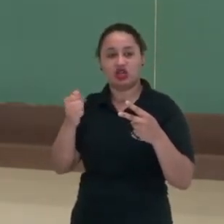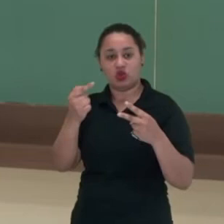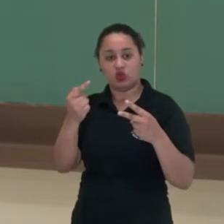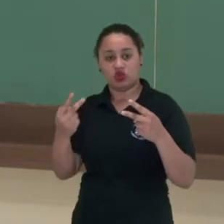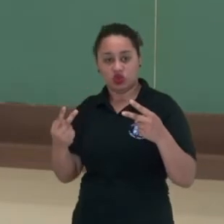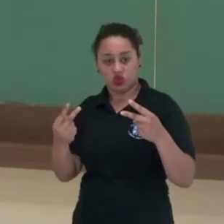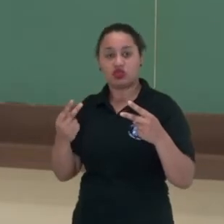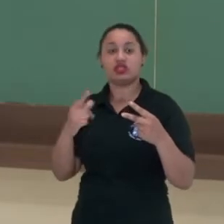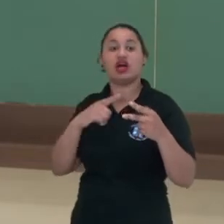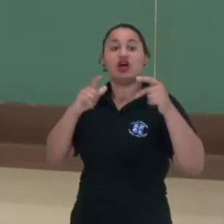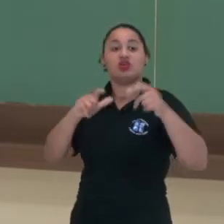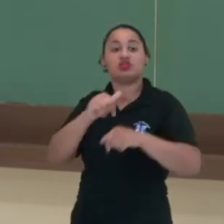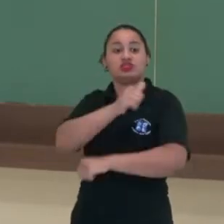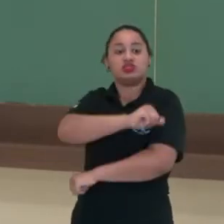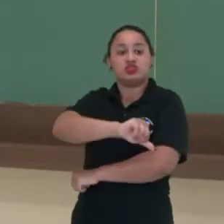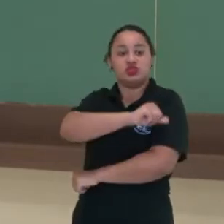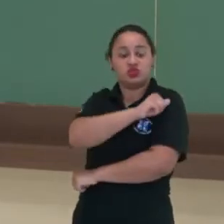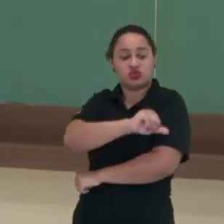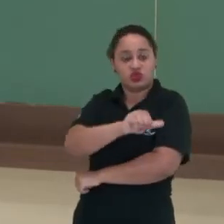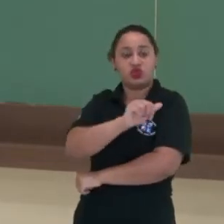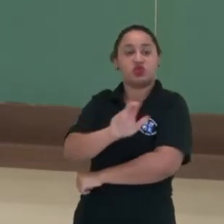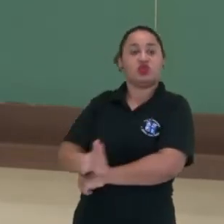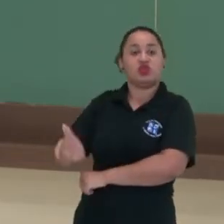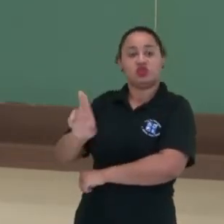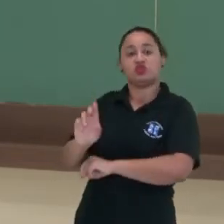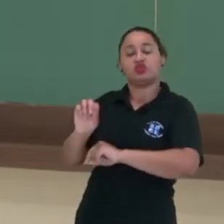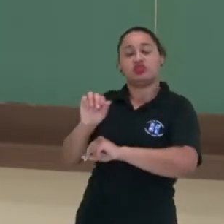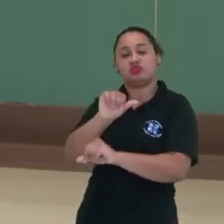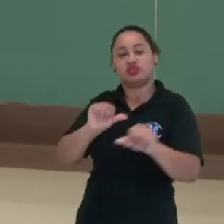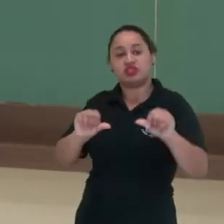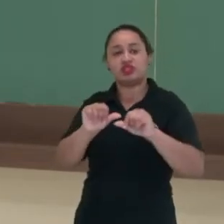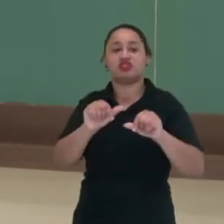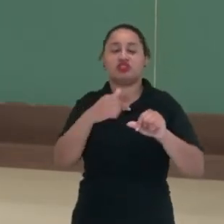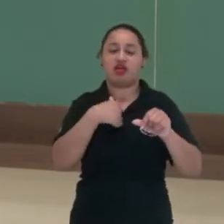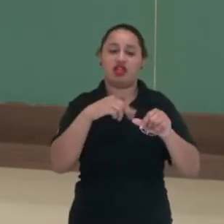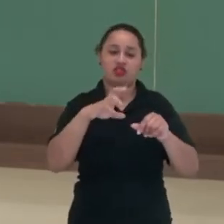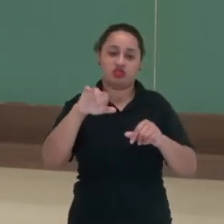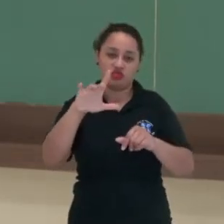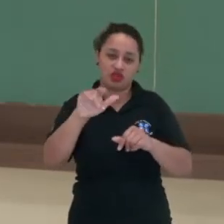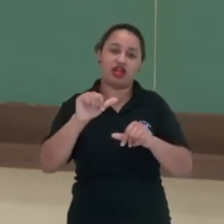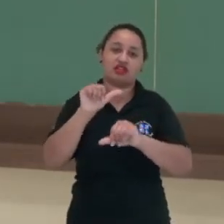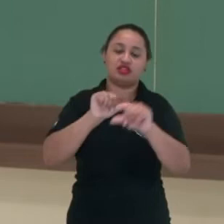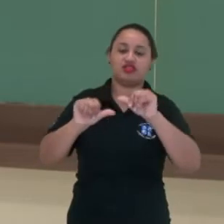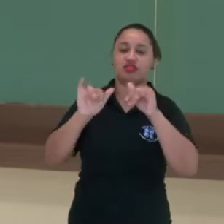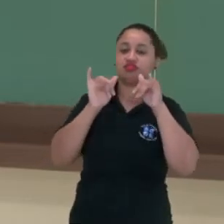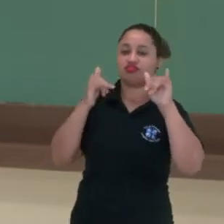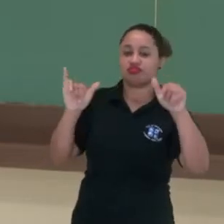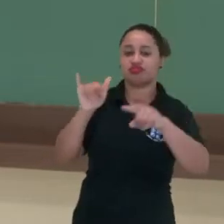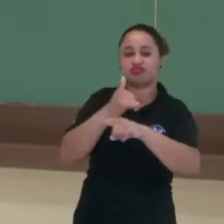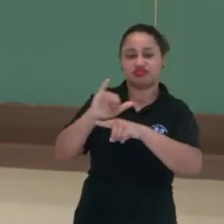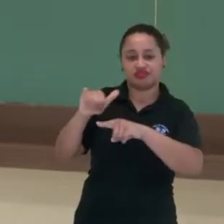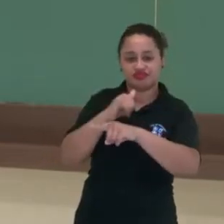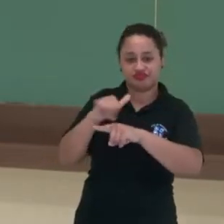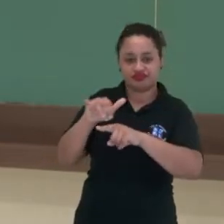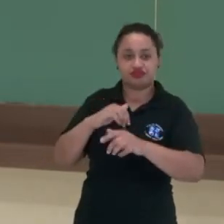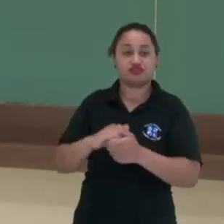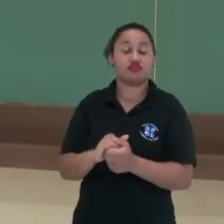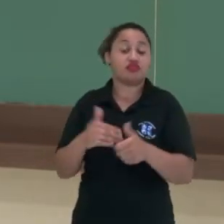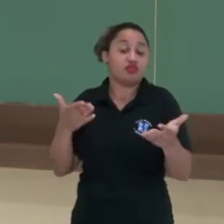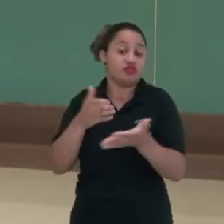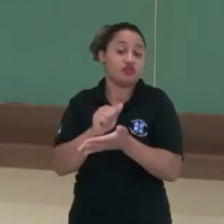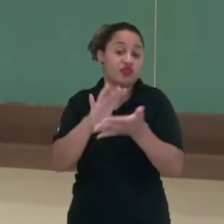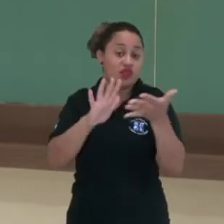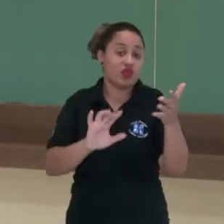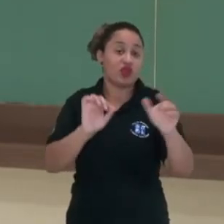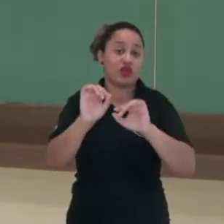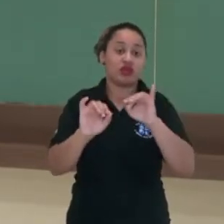usam energia nuclear para transformar em eletricidade. Vamos para uma atividade. Olha,